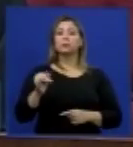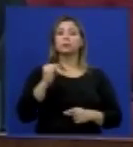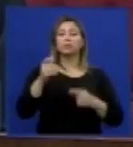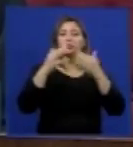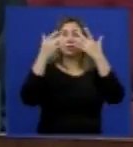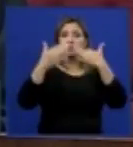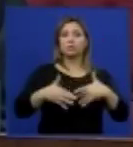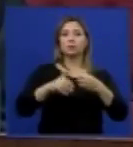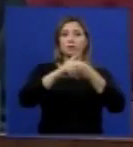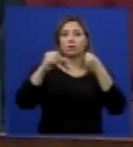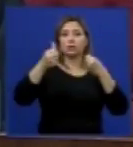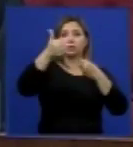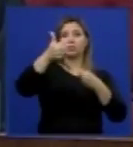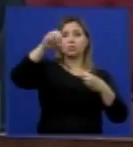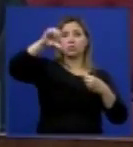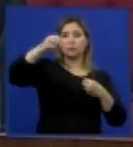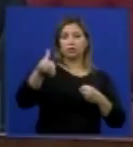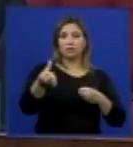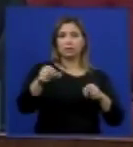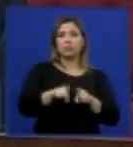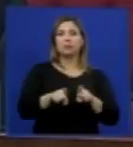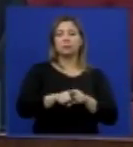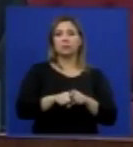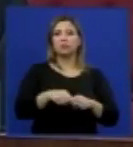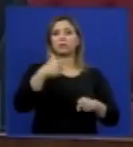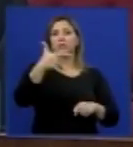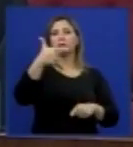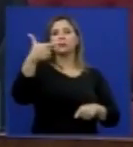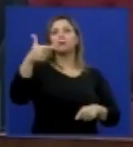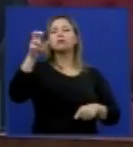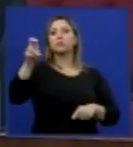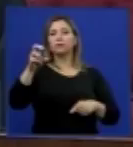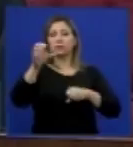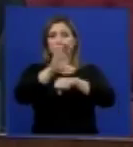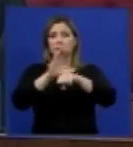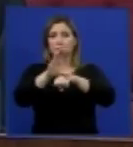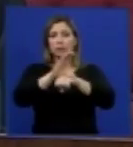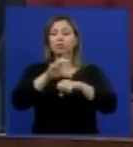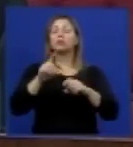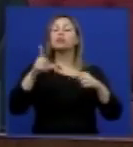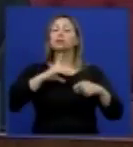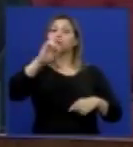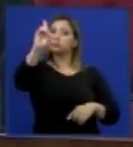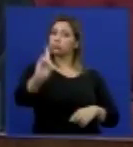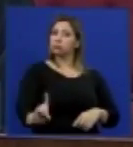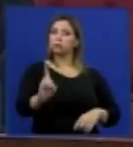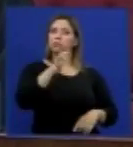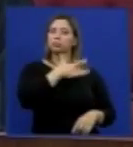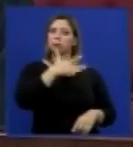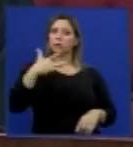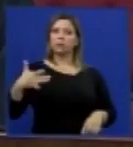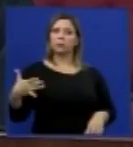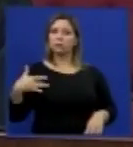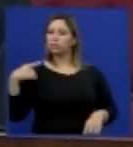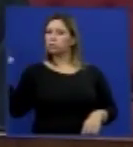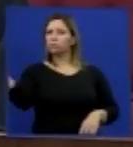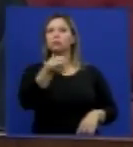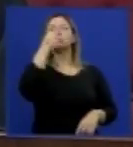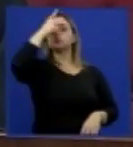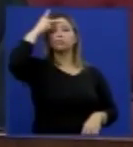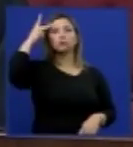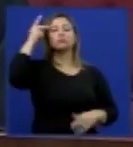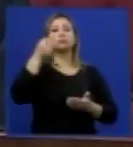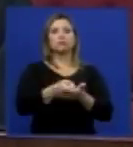artigos 196 e 225 da Constituição, o direito à saúde como um direito de todos e um dever